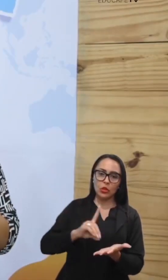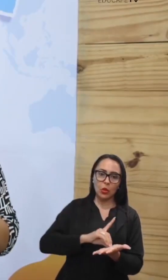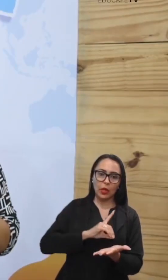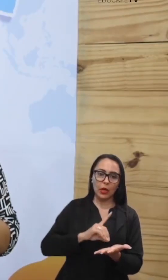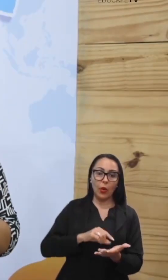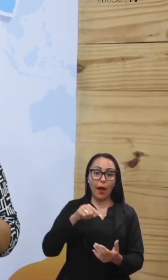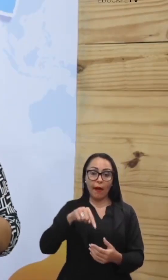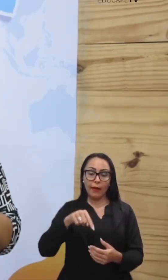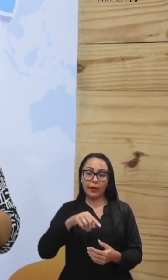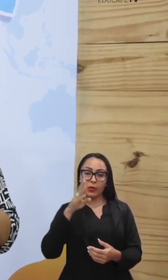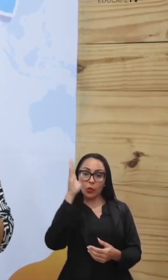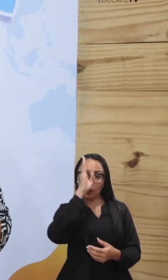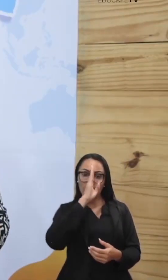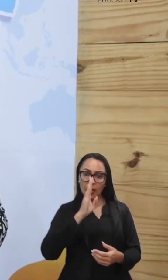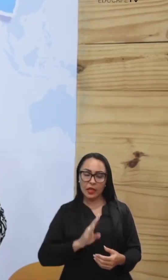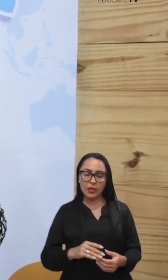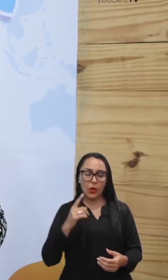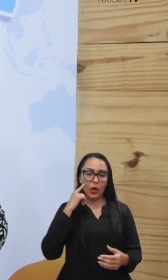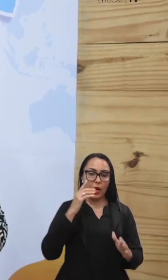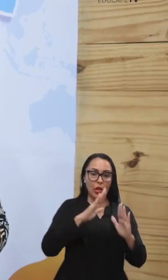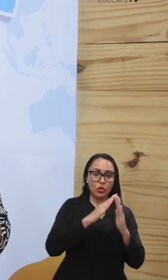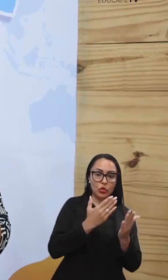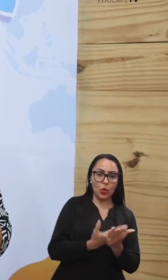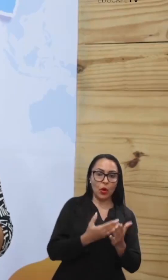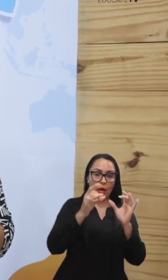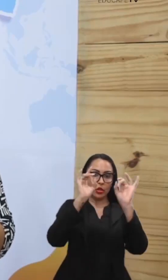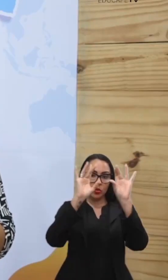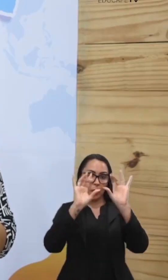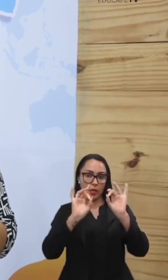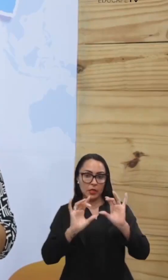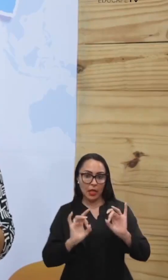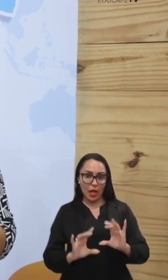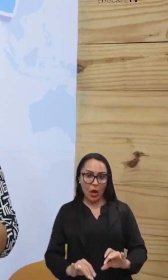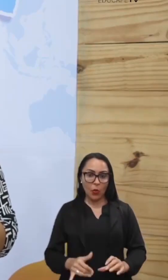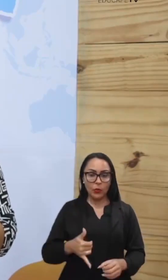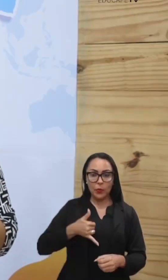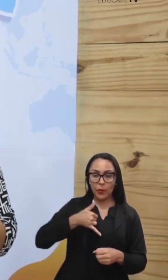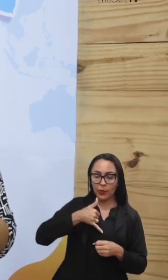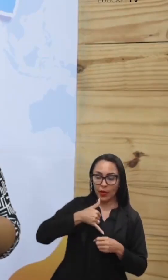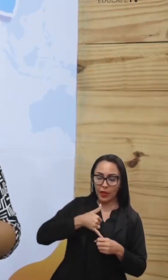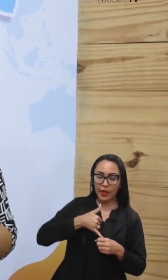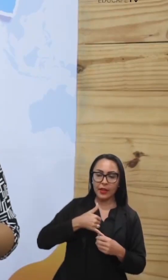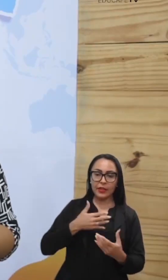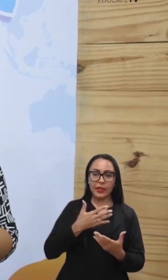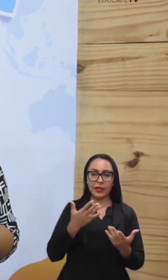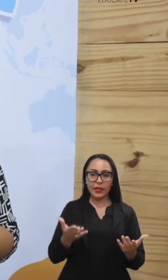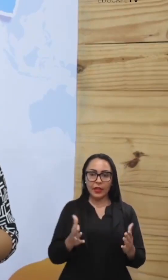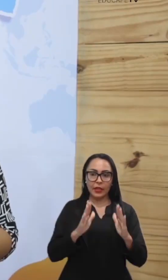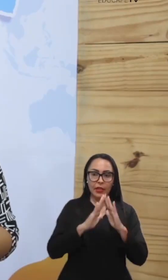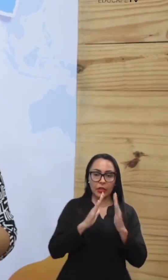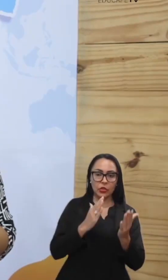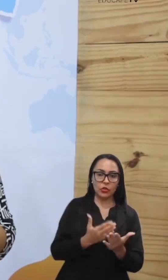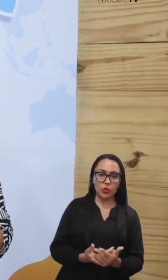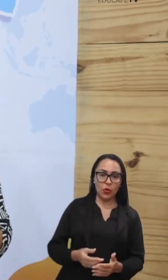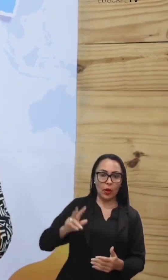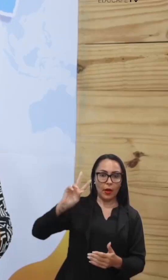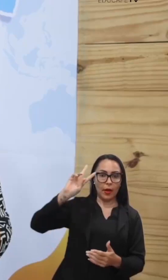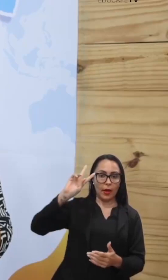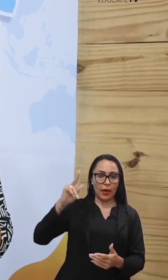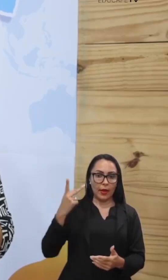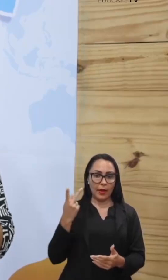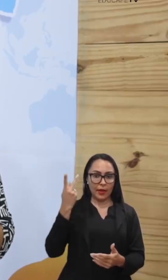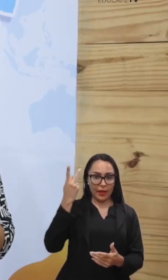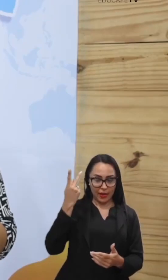Aqui no Brasil, a Escola Especial Concórdia de Porto Alegre e a Escola Helen Keller de Caxias do